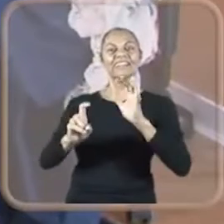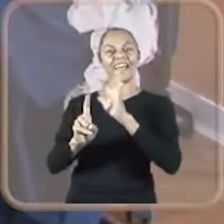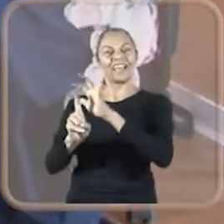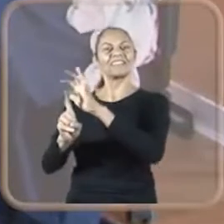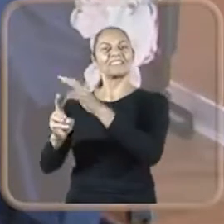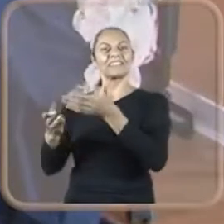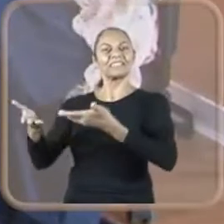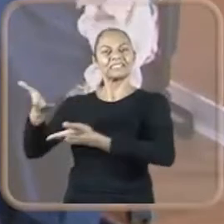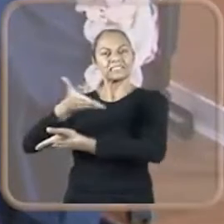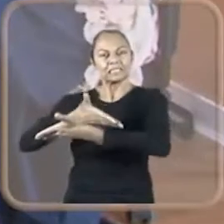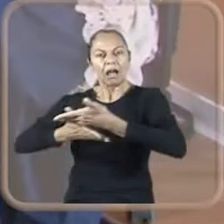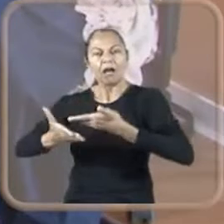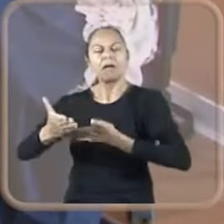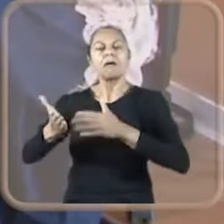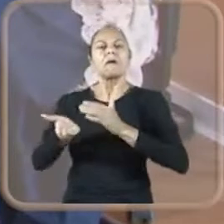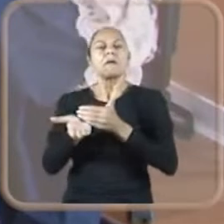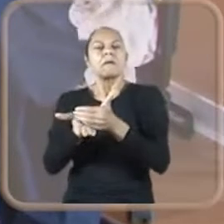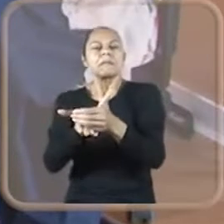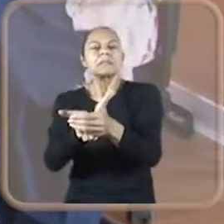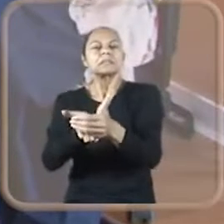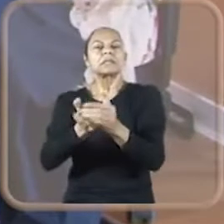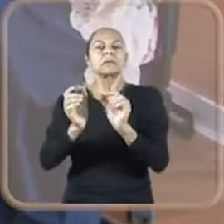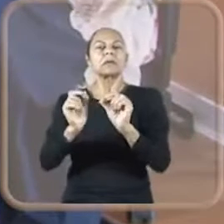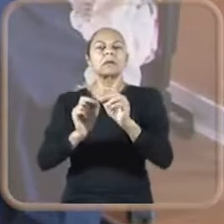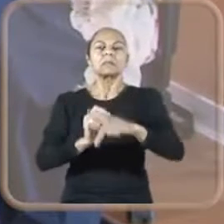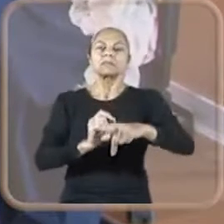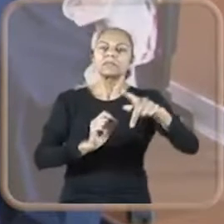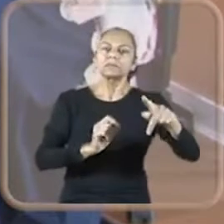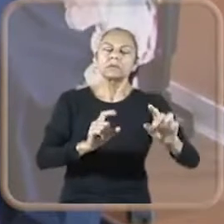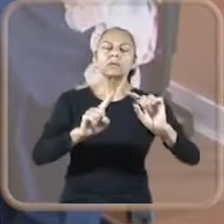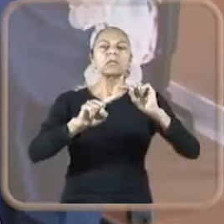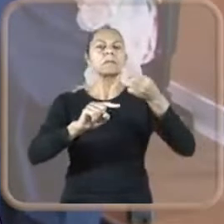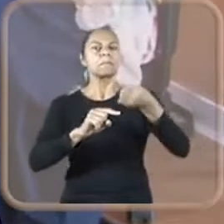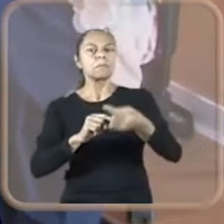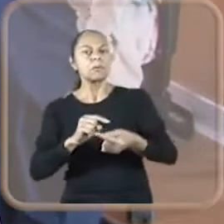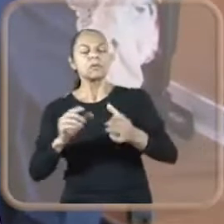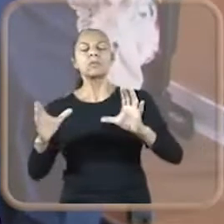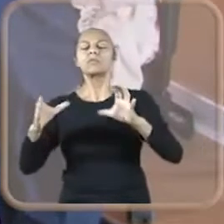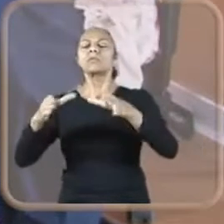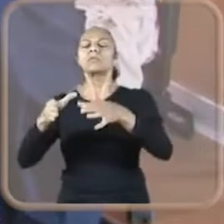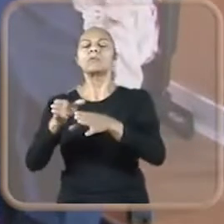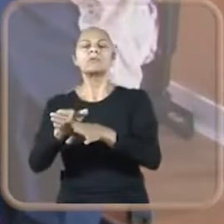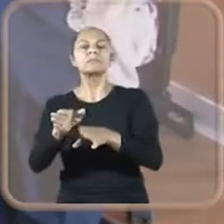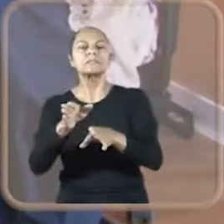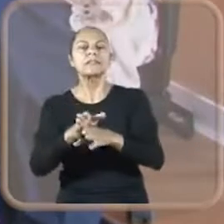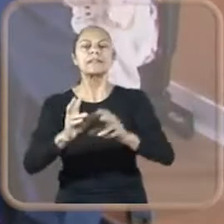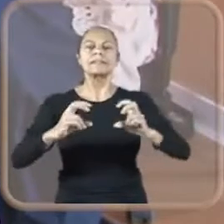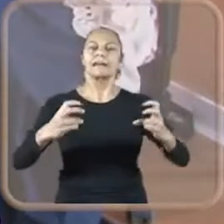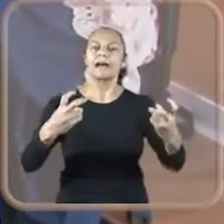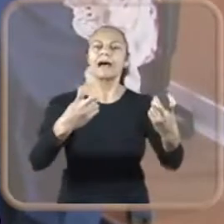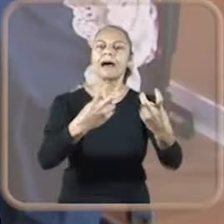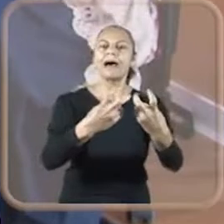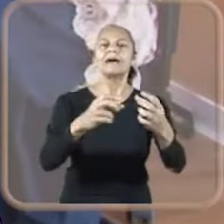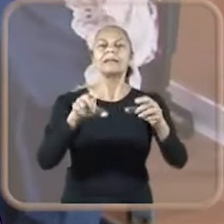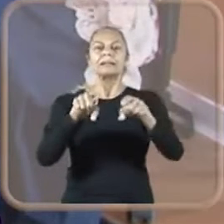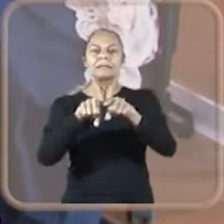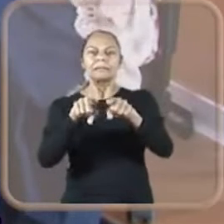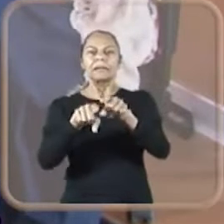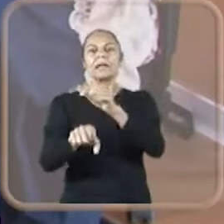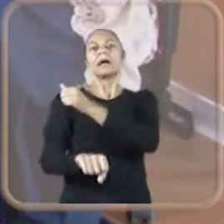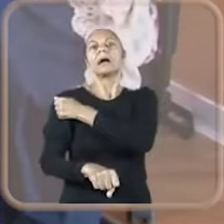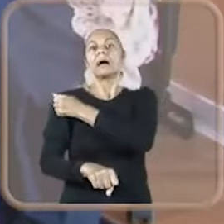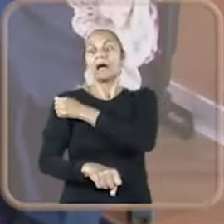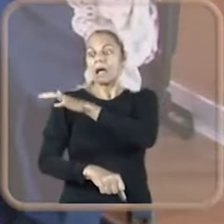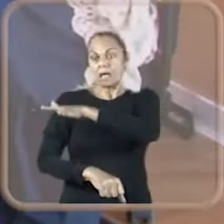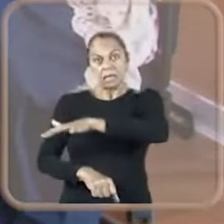Então, seria para iniciar com os professores, depois a gente pode fazer através dos conselhos de escola, círculos, com os alunos, e os